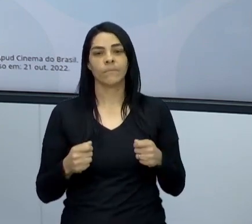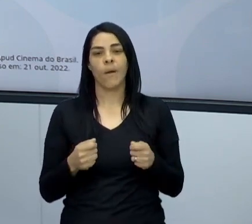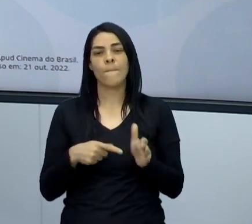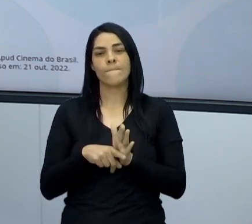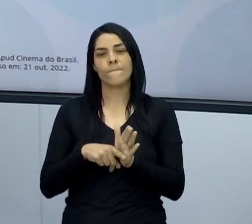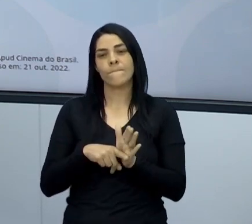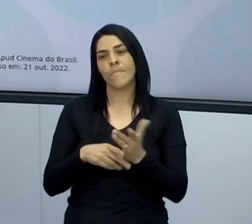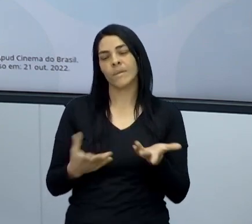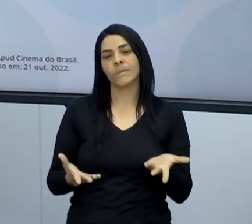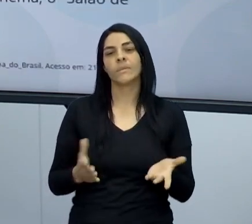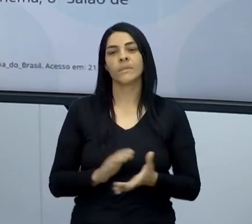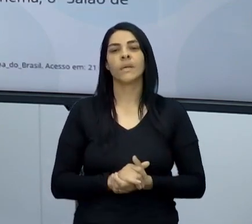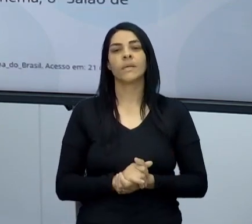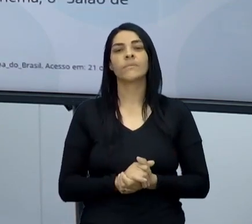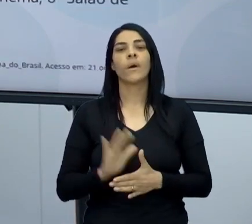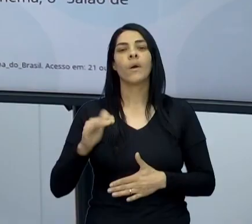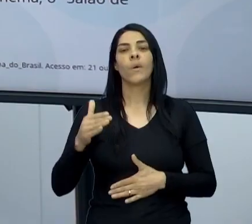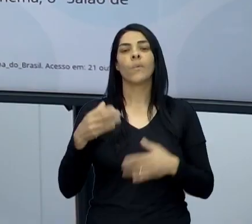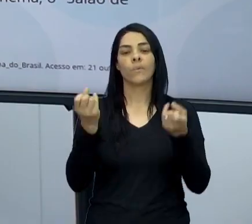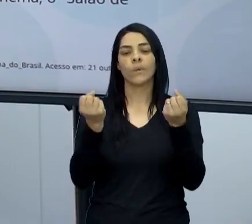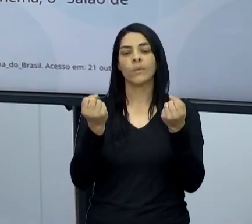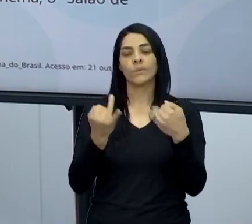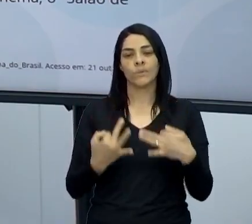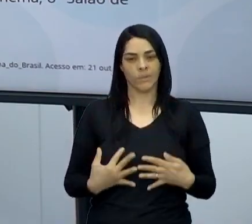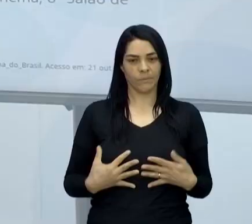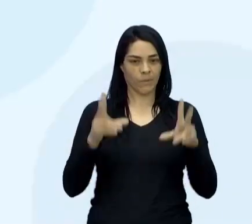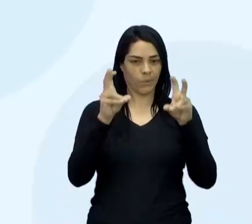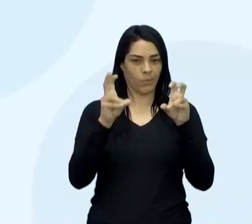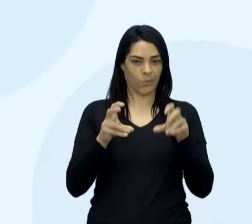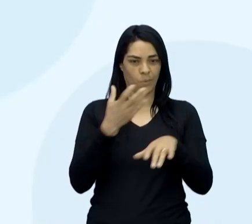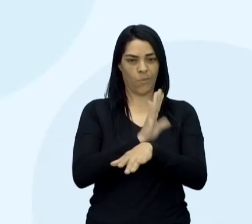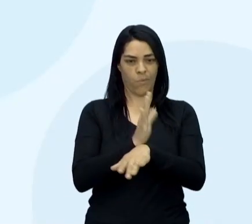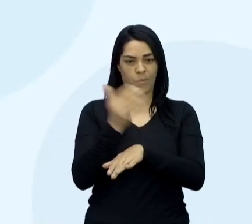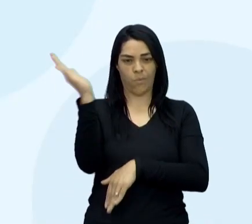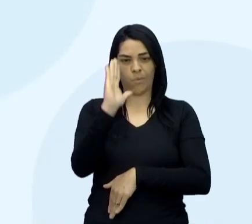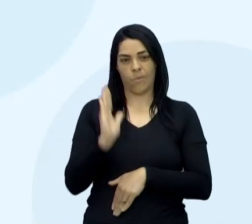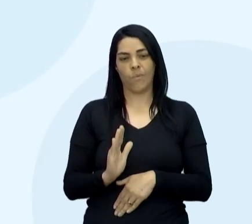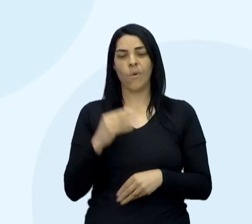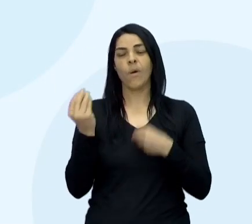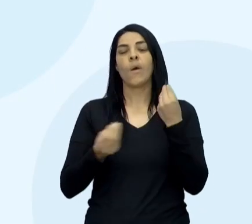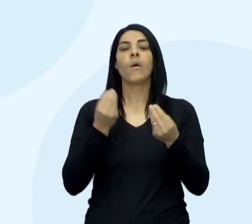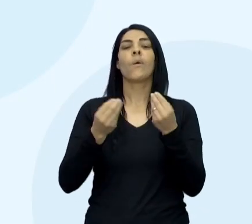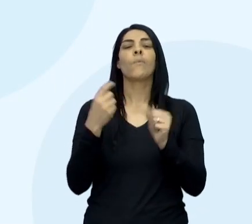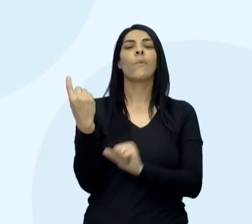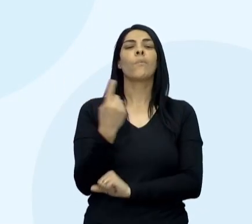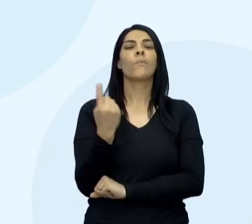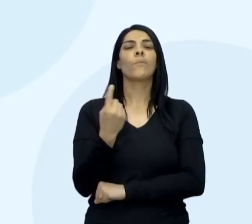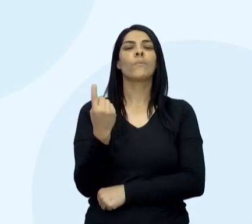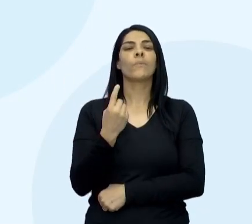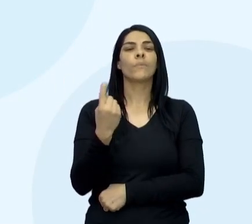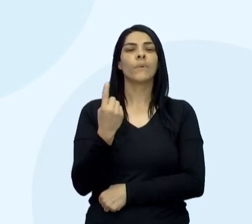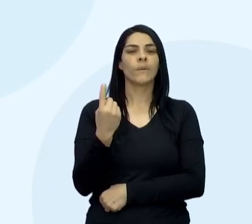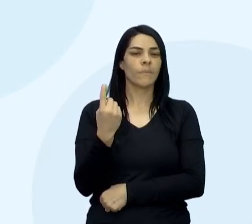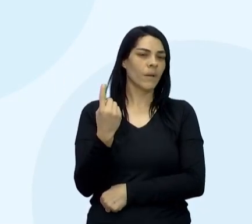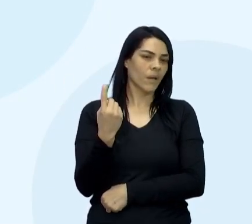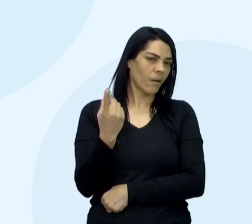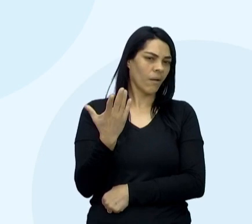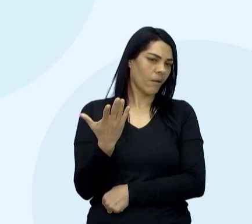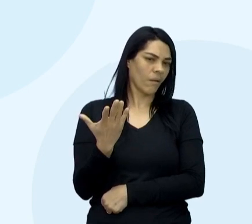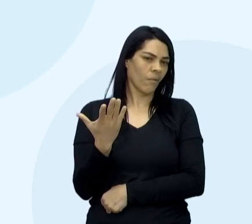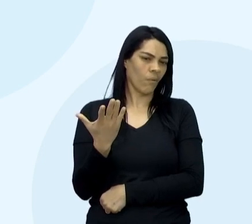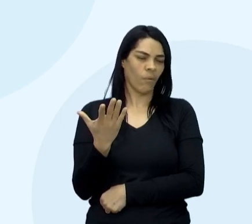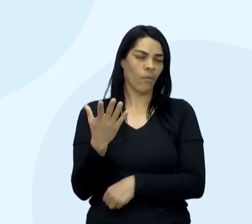quando a gente fala de cinema feito no Brasil. Aí eu falei sobre como foi o primeiro